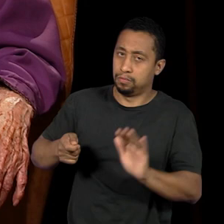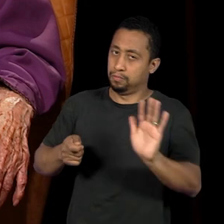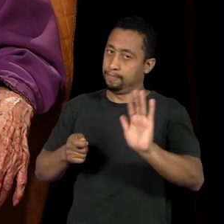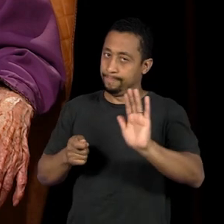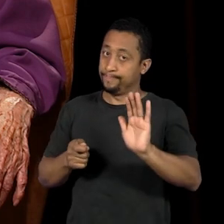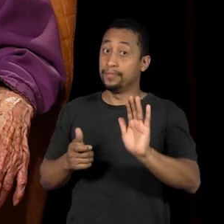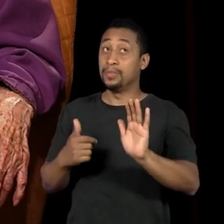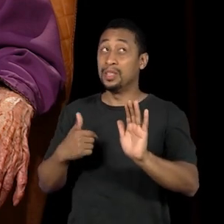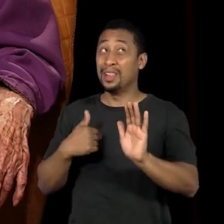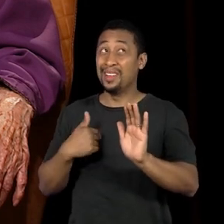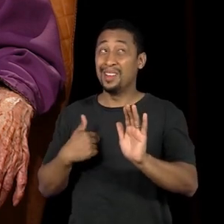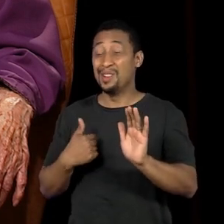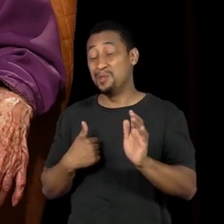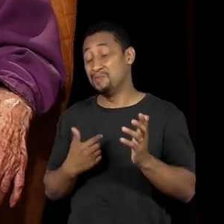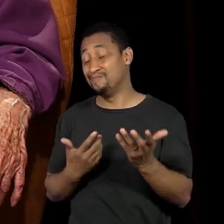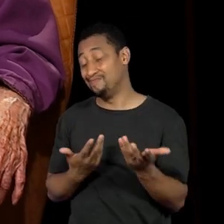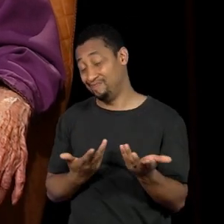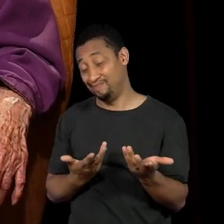E eu